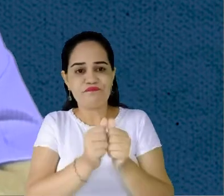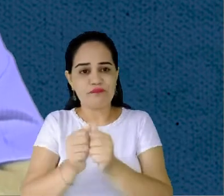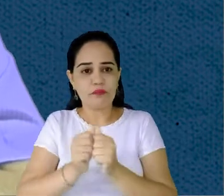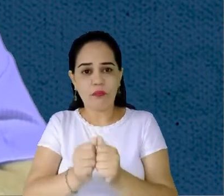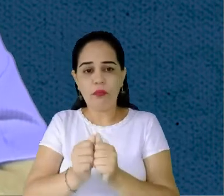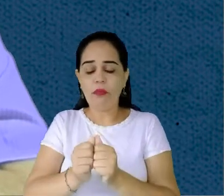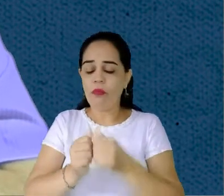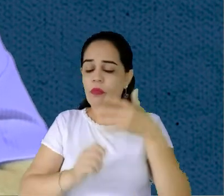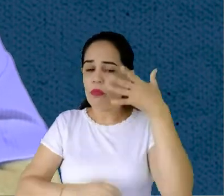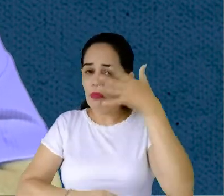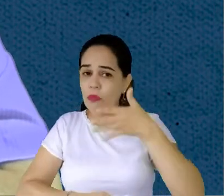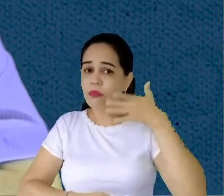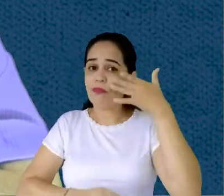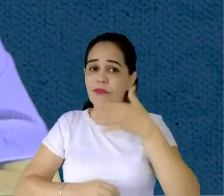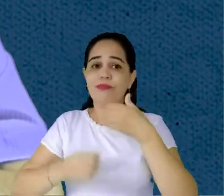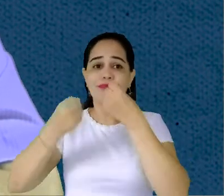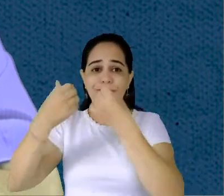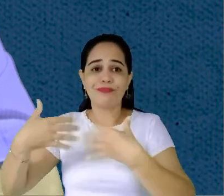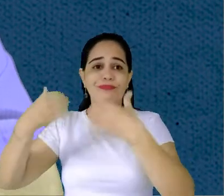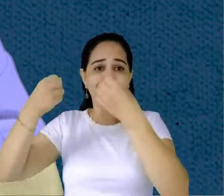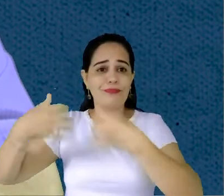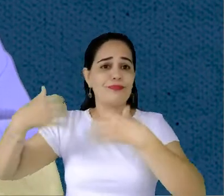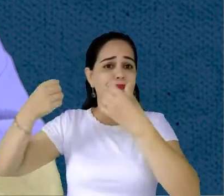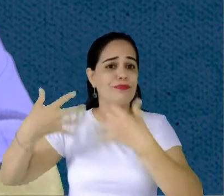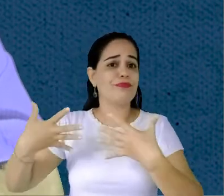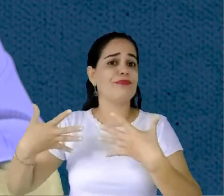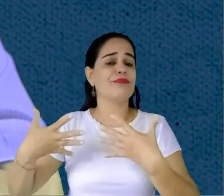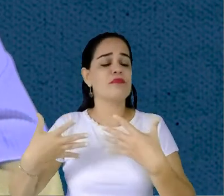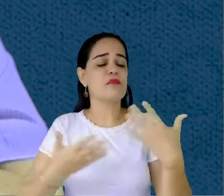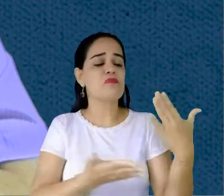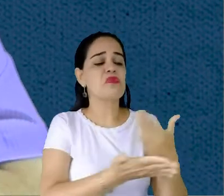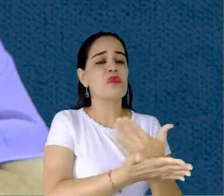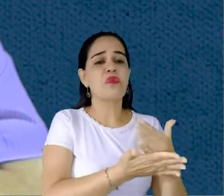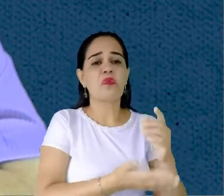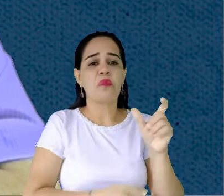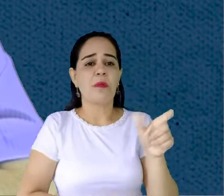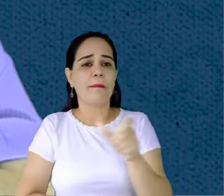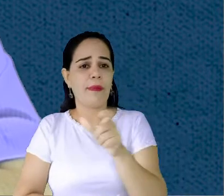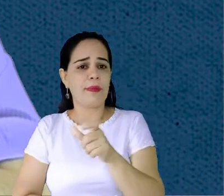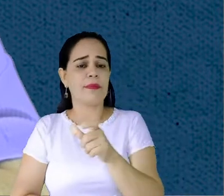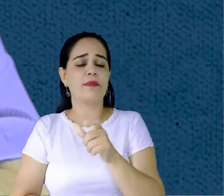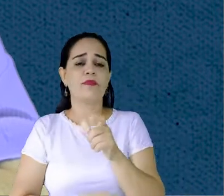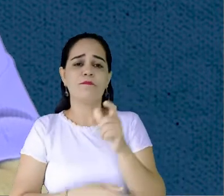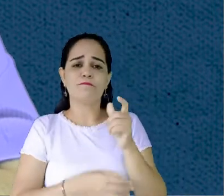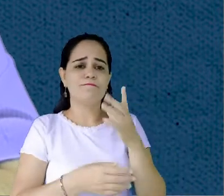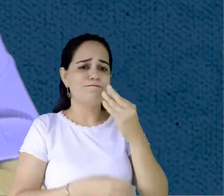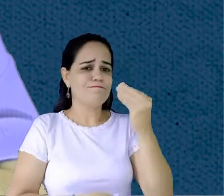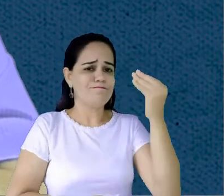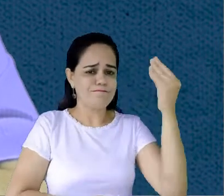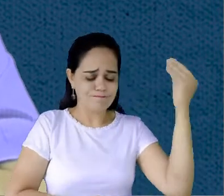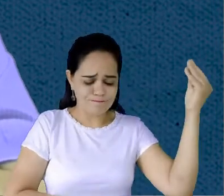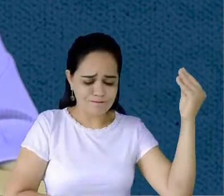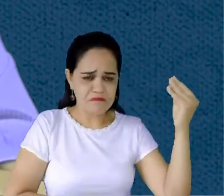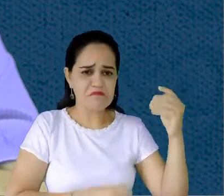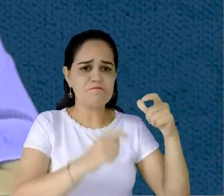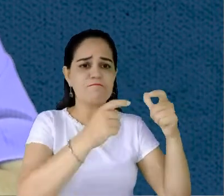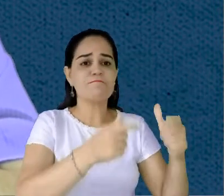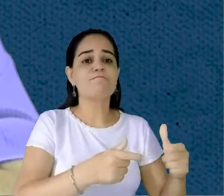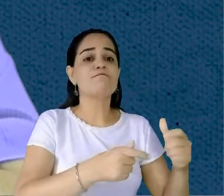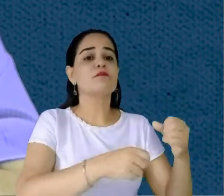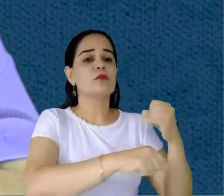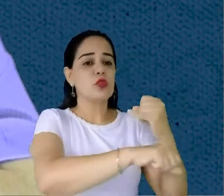Finalmente decidiram que Paulo, Barnabé e alguns outros fossem a